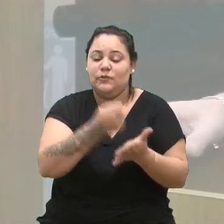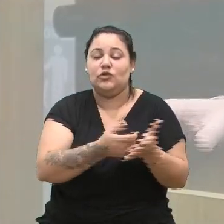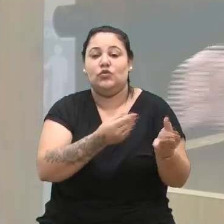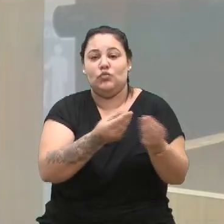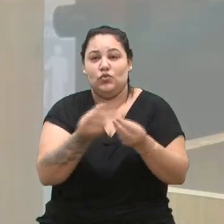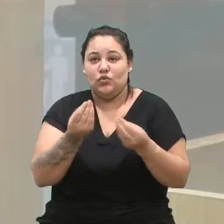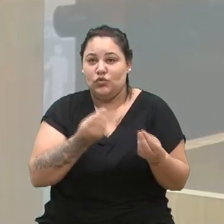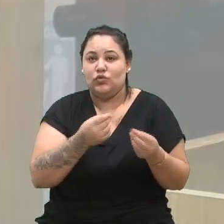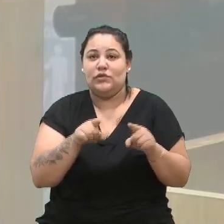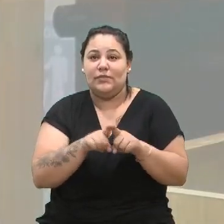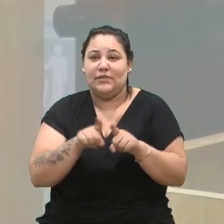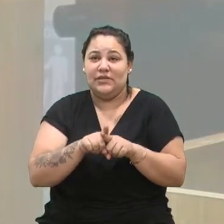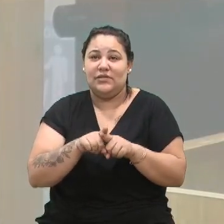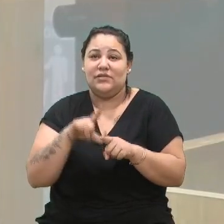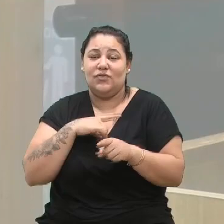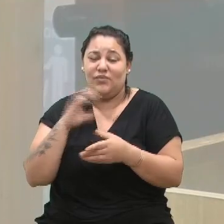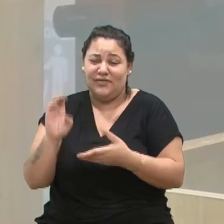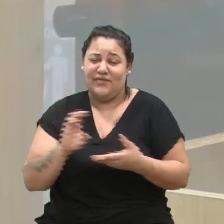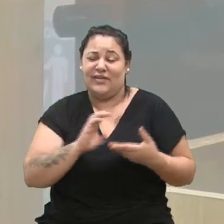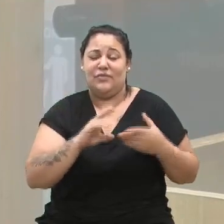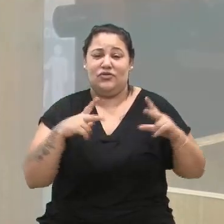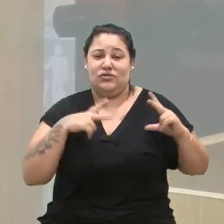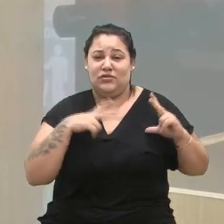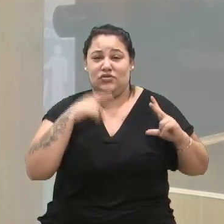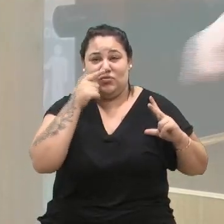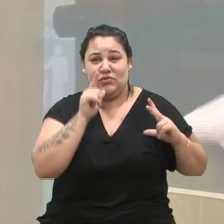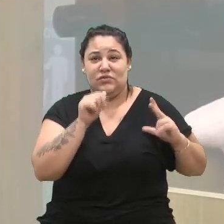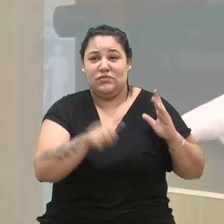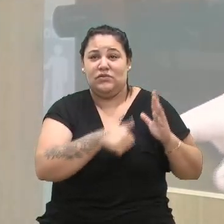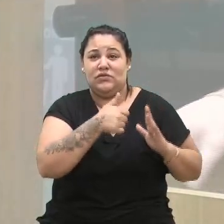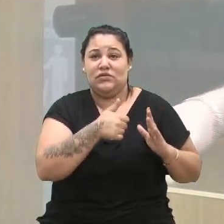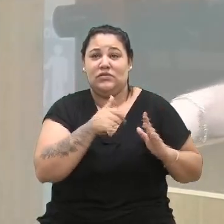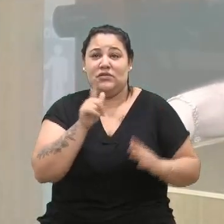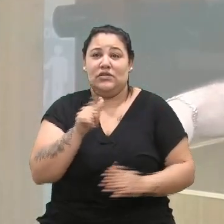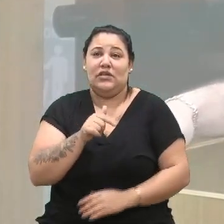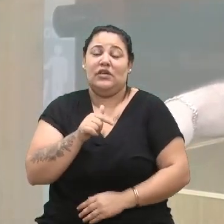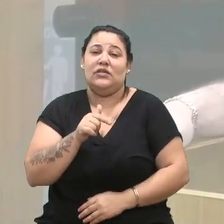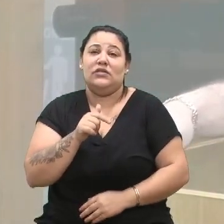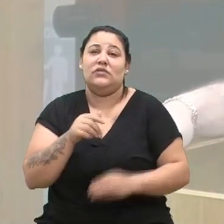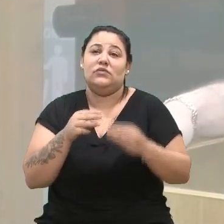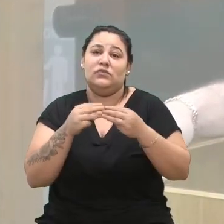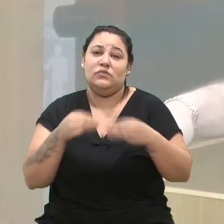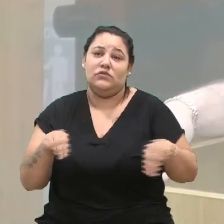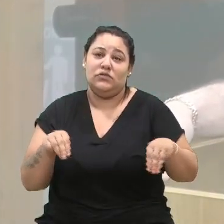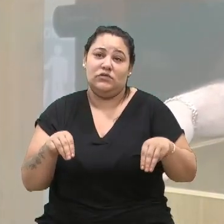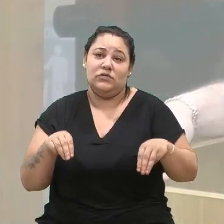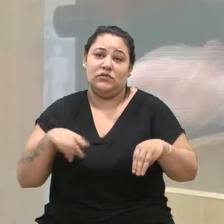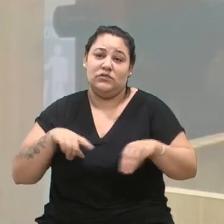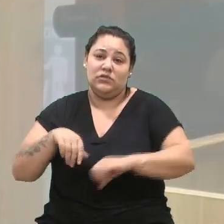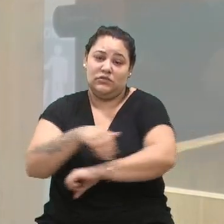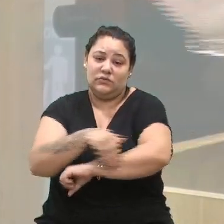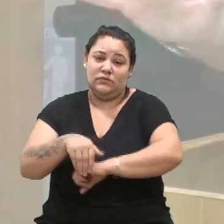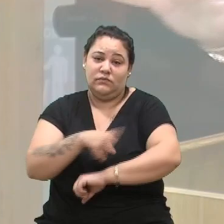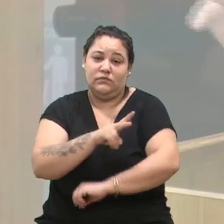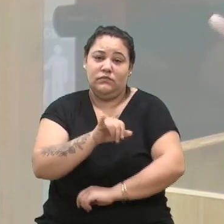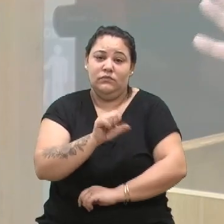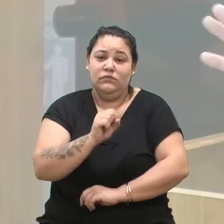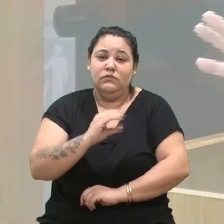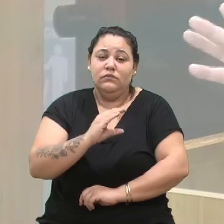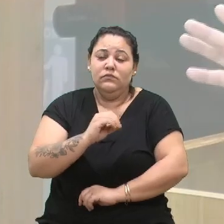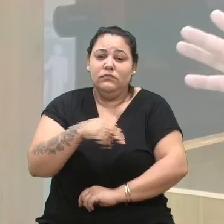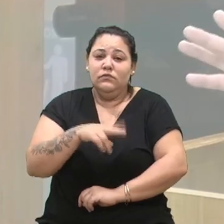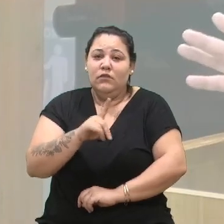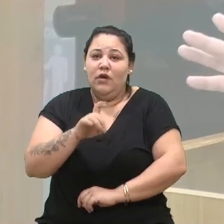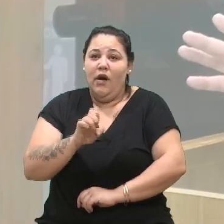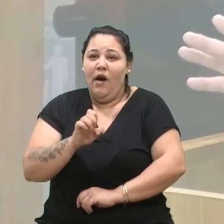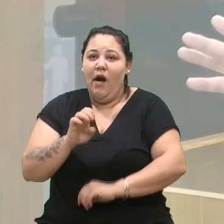privados conseguimos trazer uma pequena melhora, que é o Museu da FEB que tem na Visconde de Pelotas, que a maioria da população de Caxias